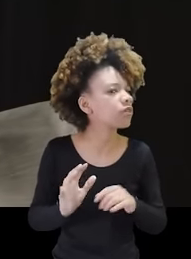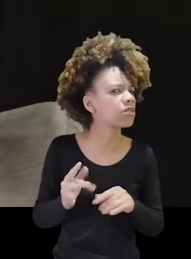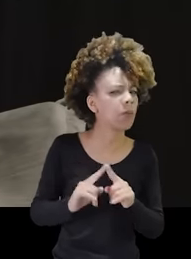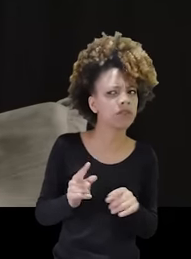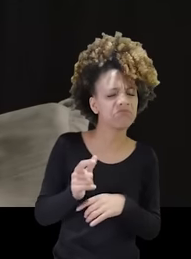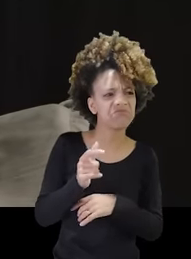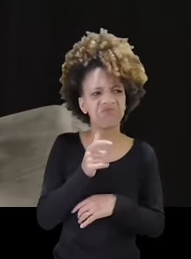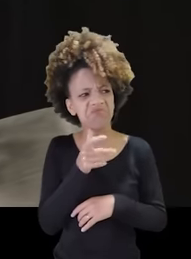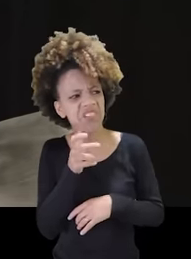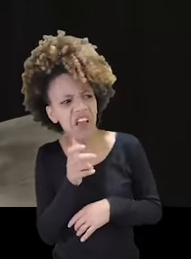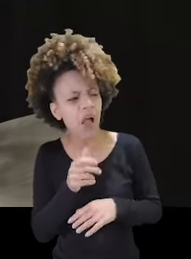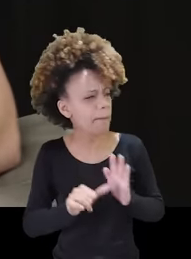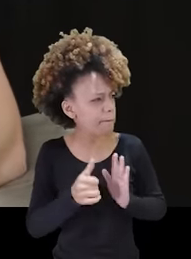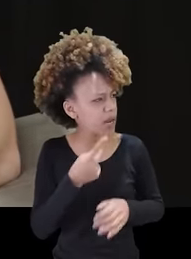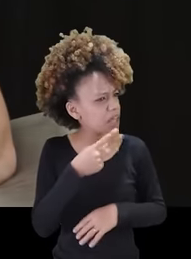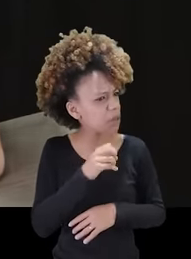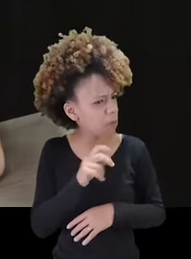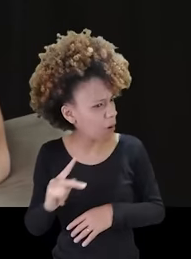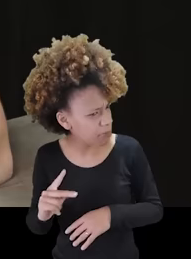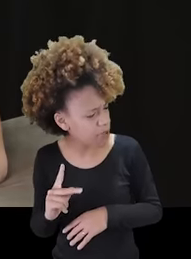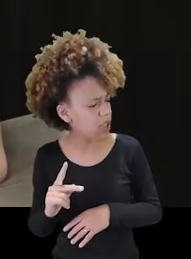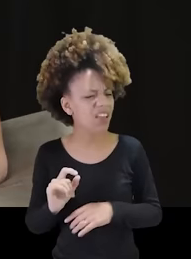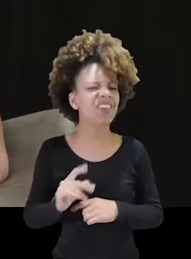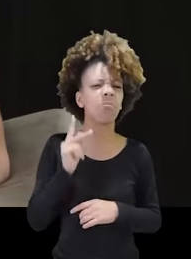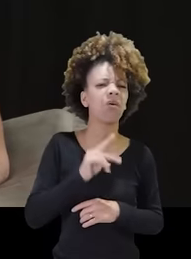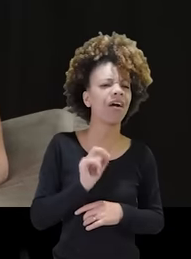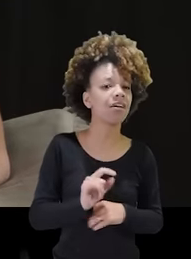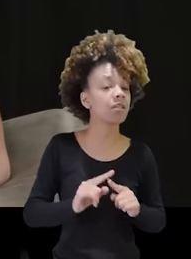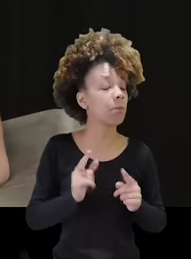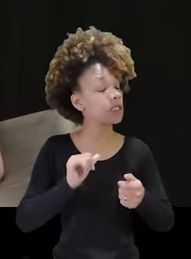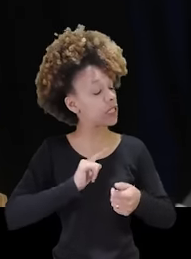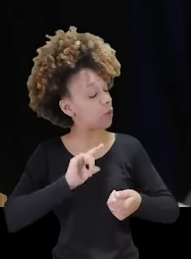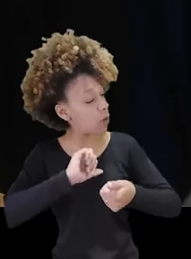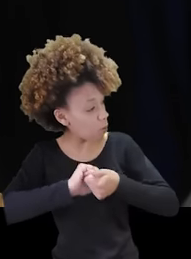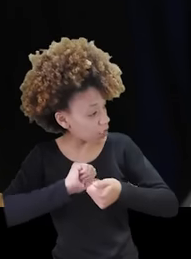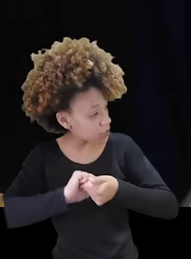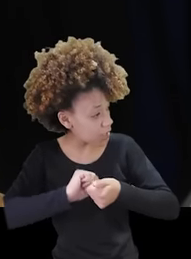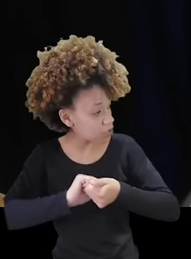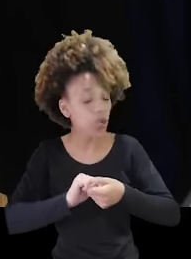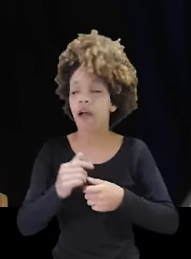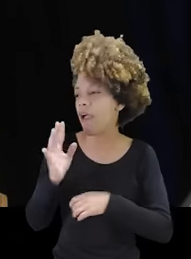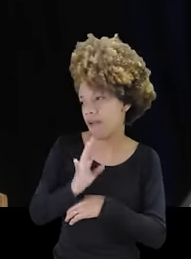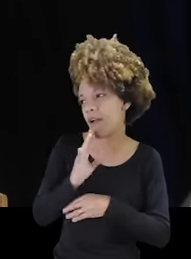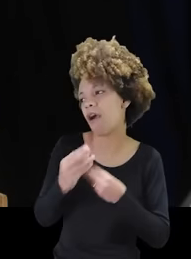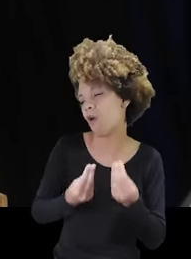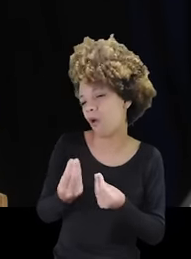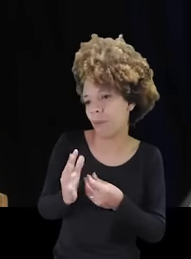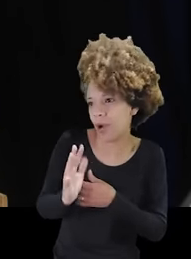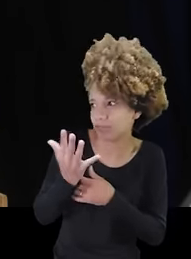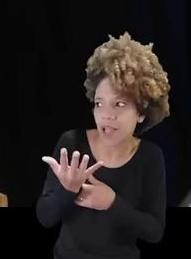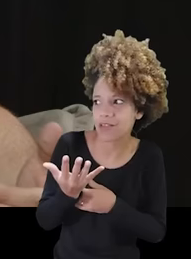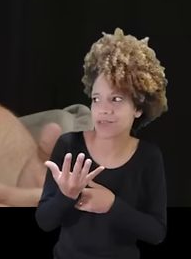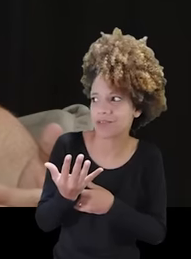falei que é essa que tá bombando no mundo inteiro eu não entendi obviamente mas eu entendi que tem uma qualidade é muito legal você ver como é que funciona